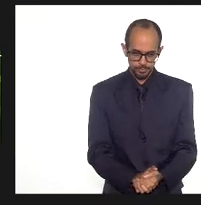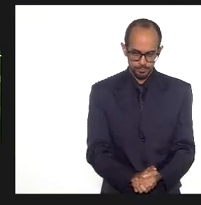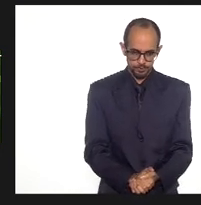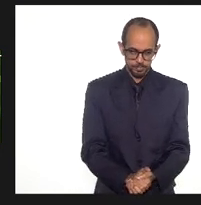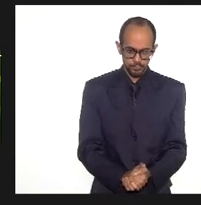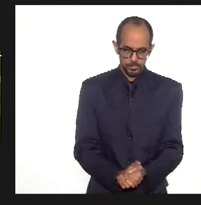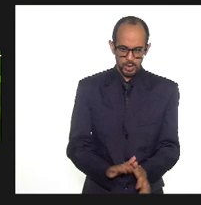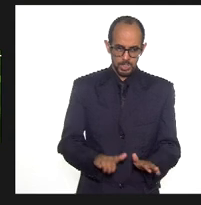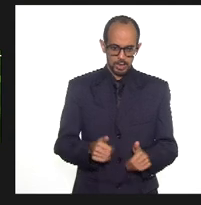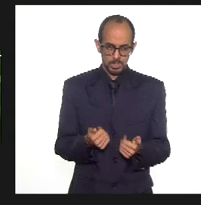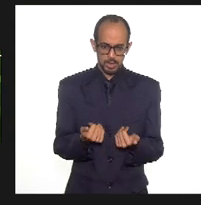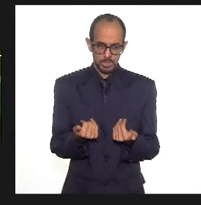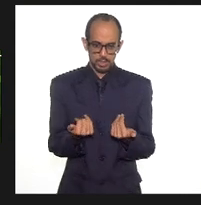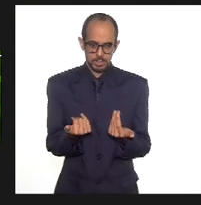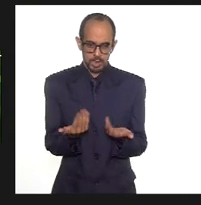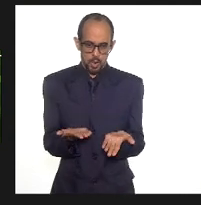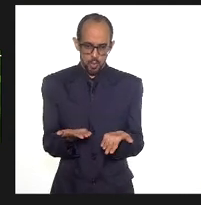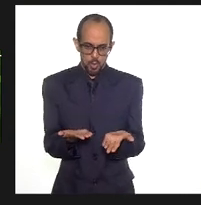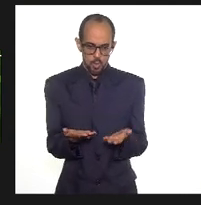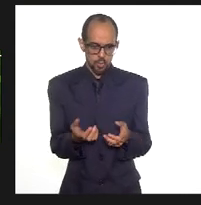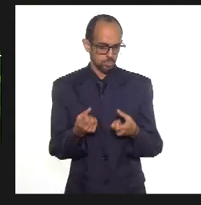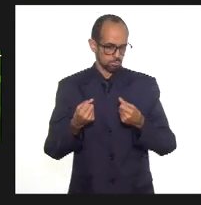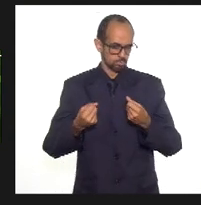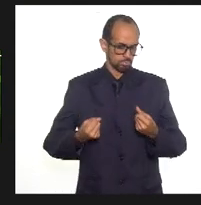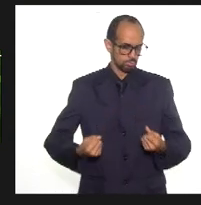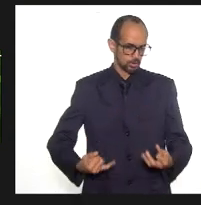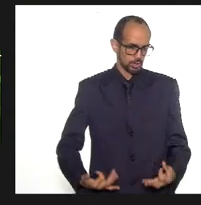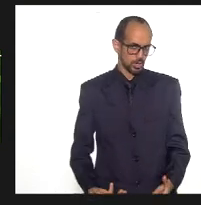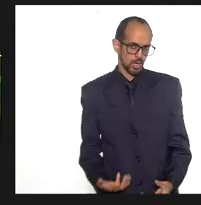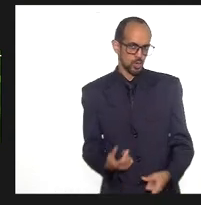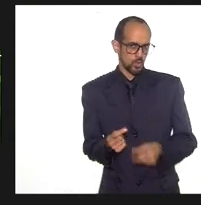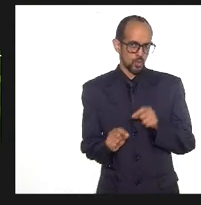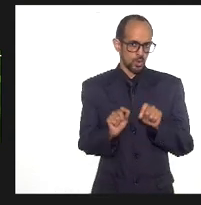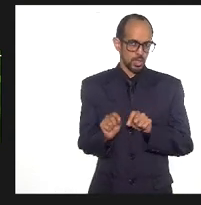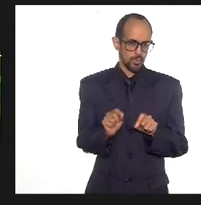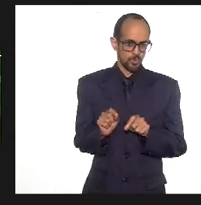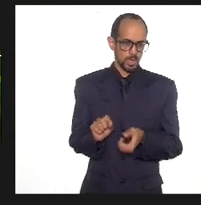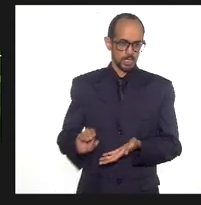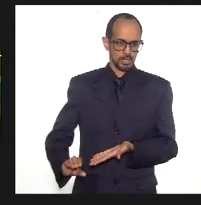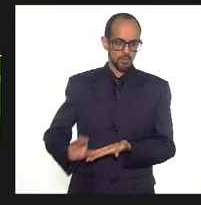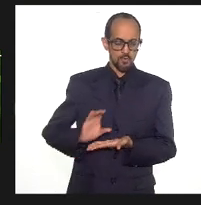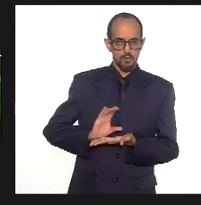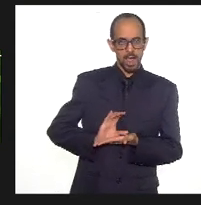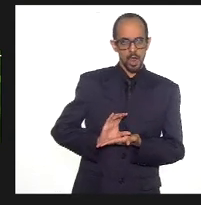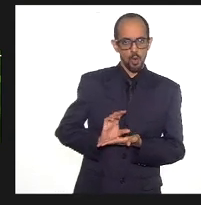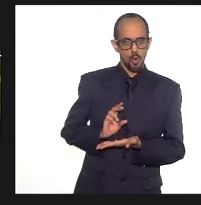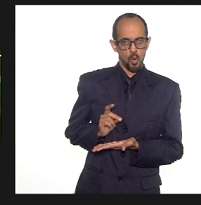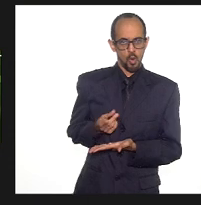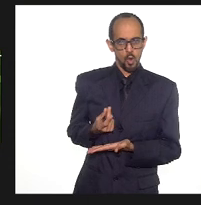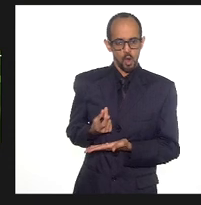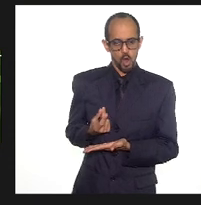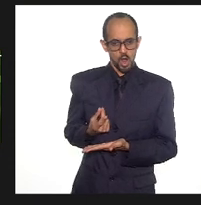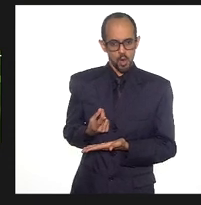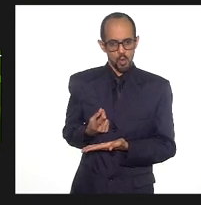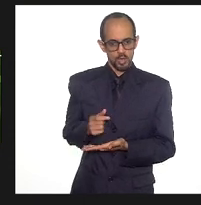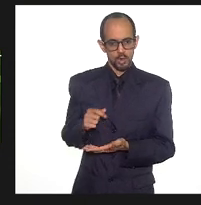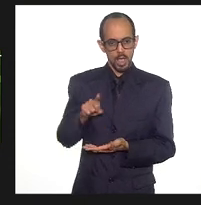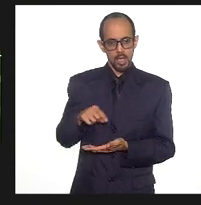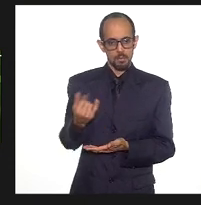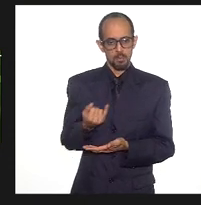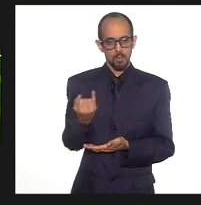Então, dissecando aqui o que seria o valor recolhido, né? É importante que nós tenhamos, né, muito claro que